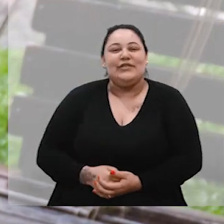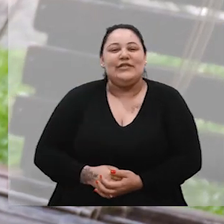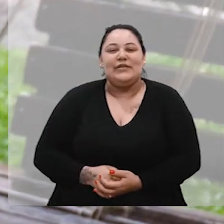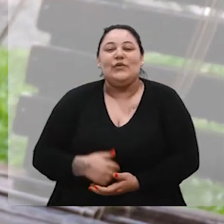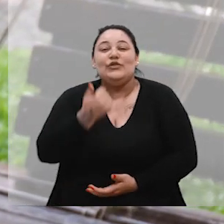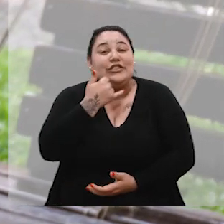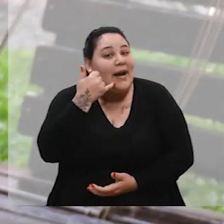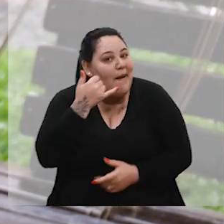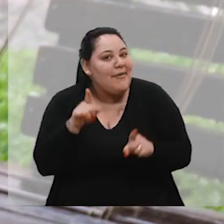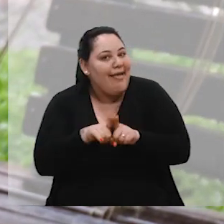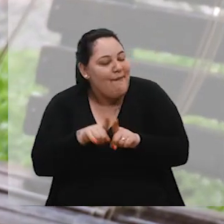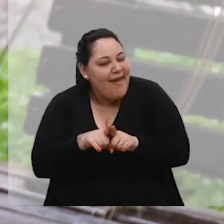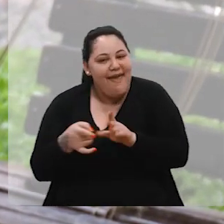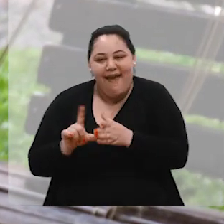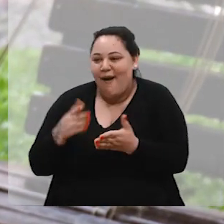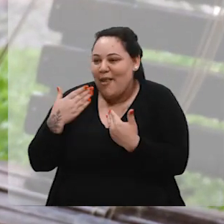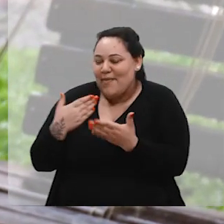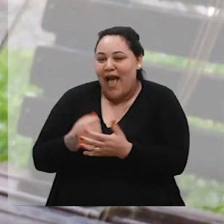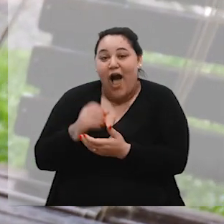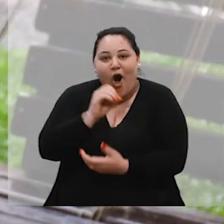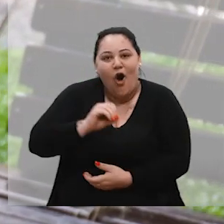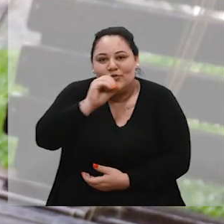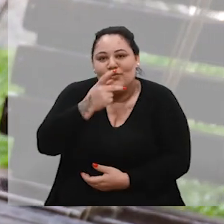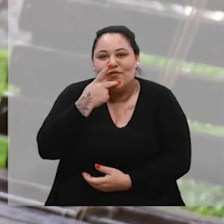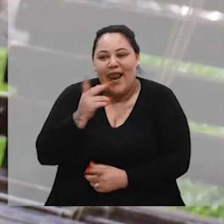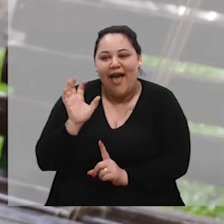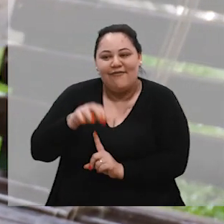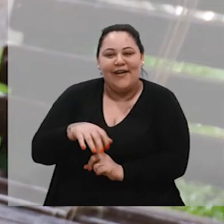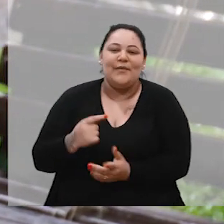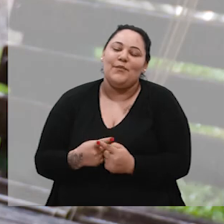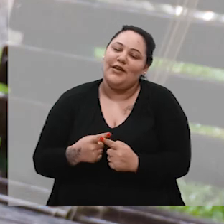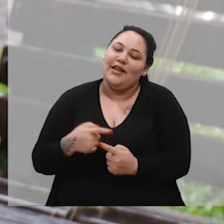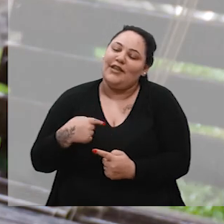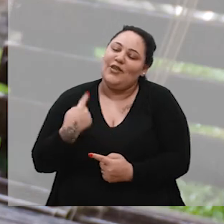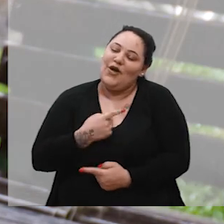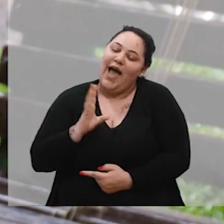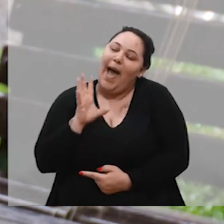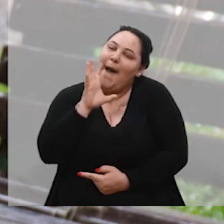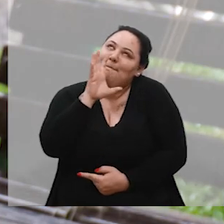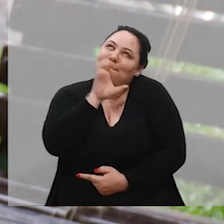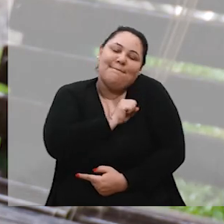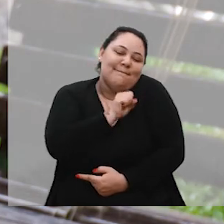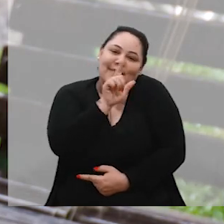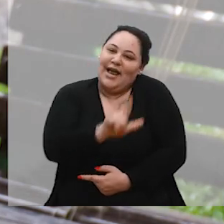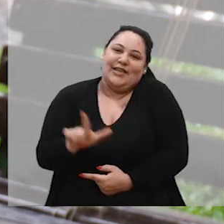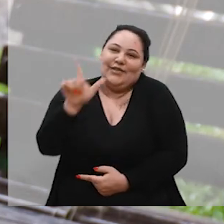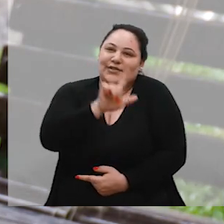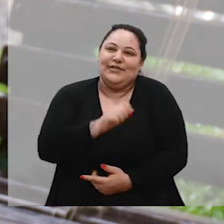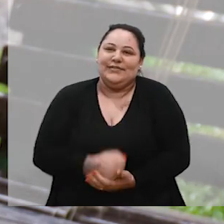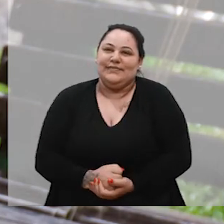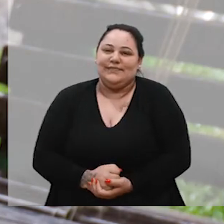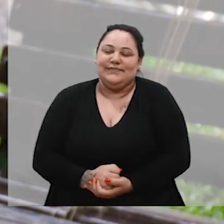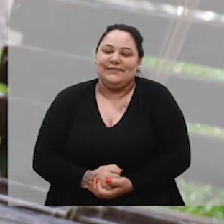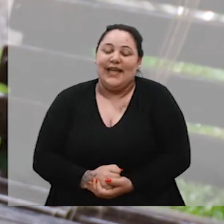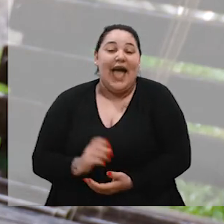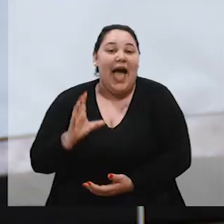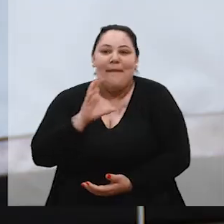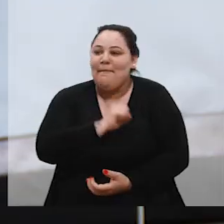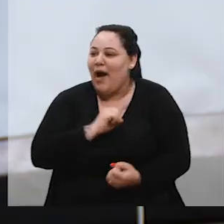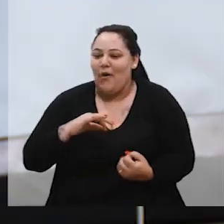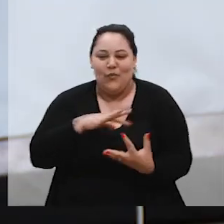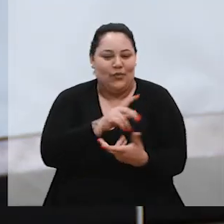ótimo a gente falar sobre isso, porque nós amamos a literatura, né? É uma forma de amar, né? Amar o mundo, fazer literatura é